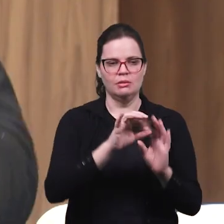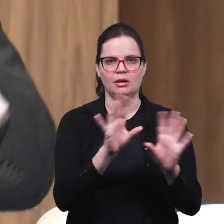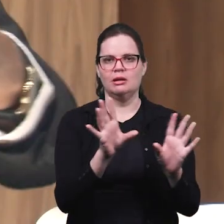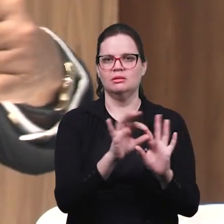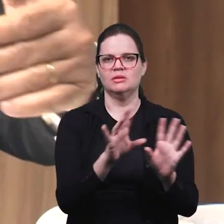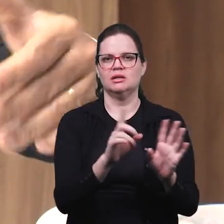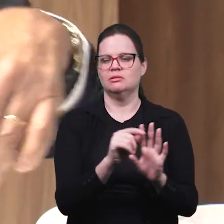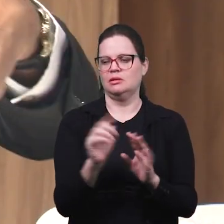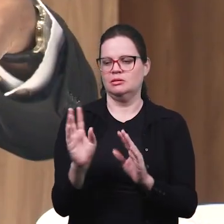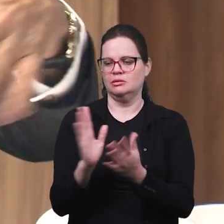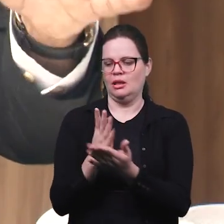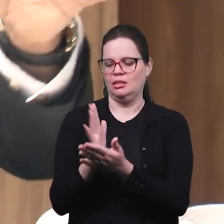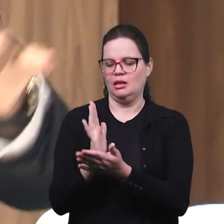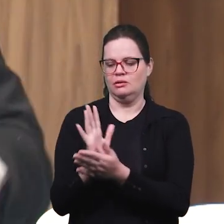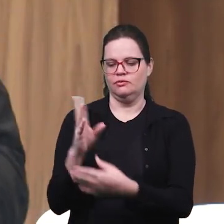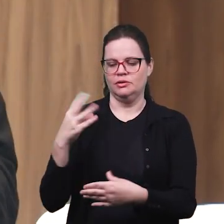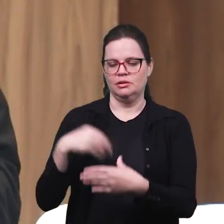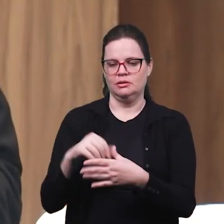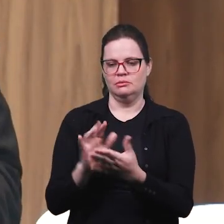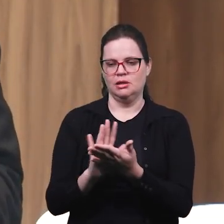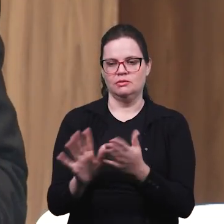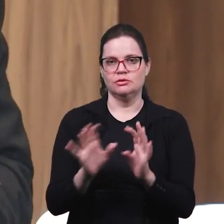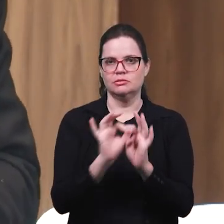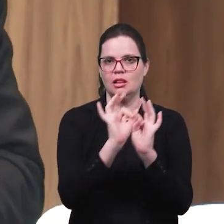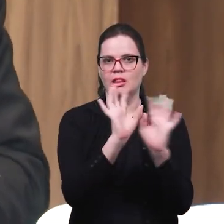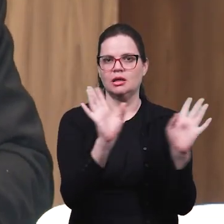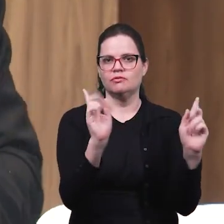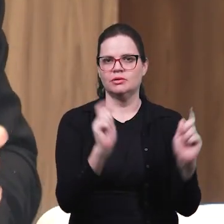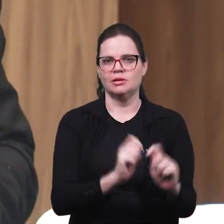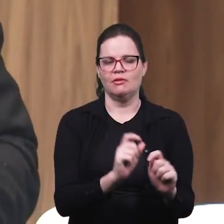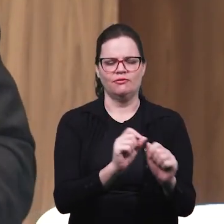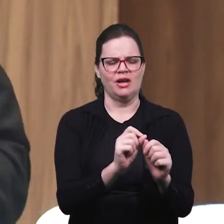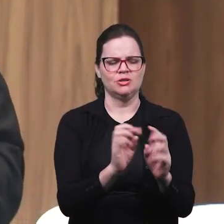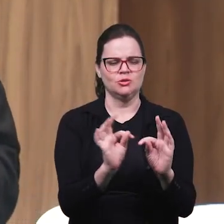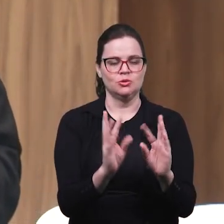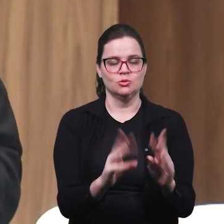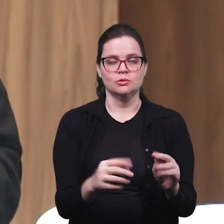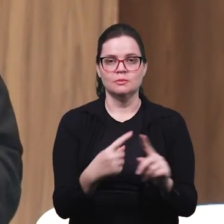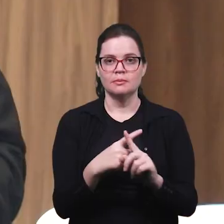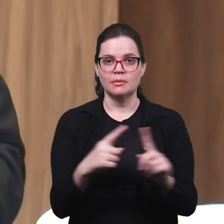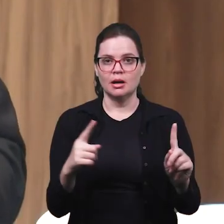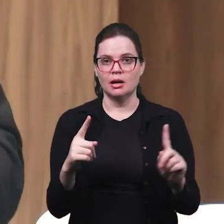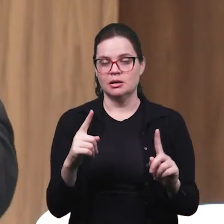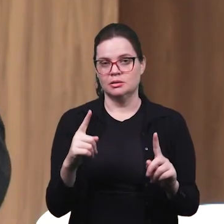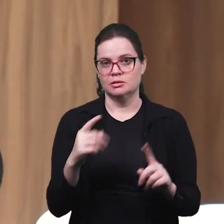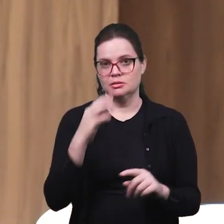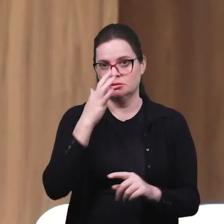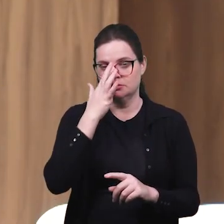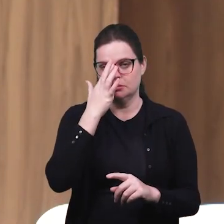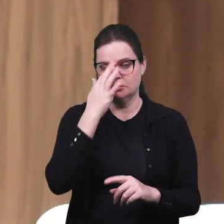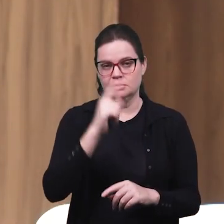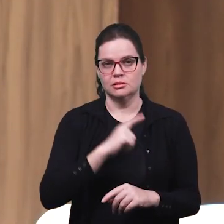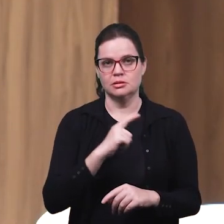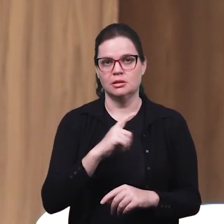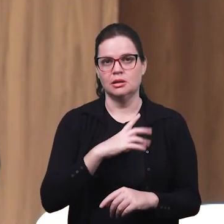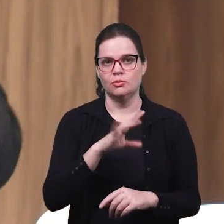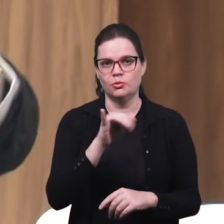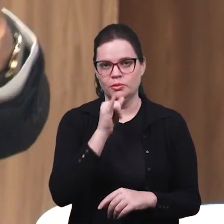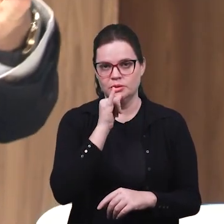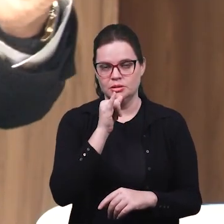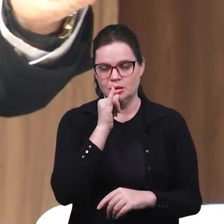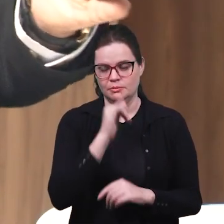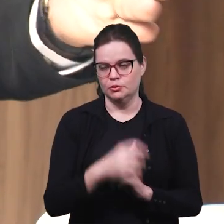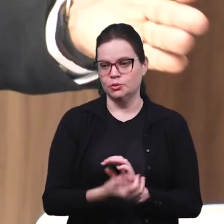negando tudo, a teologia liberal que chama aí, né? Agora, a história... Teve aqueles que foram divergentes, por exemplo,